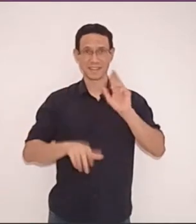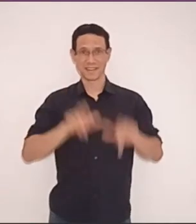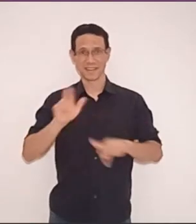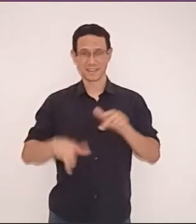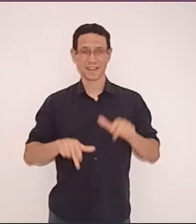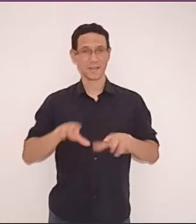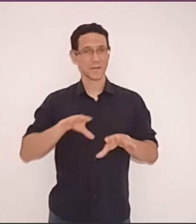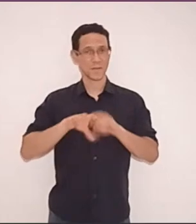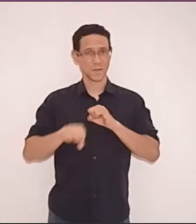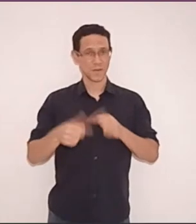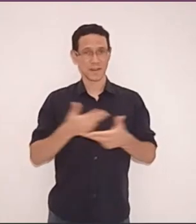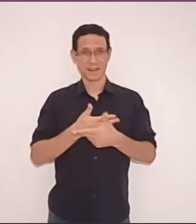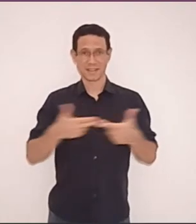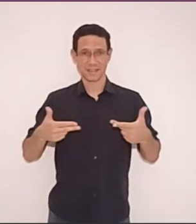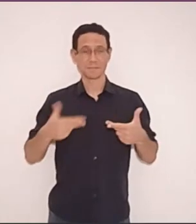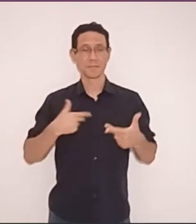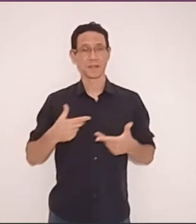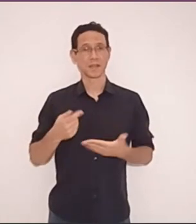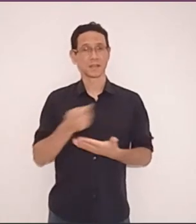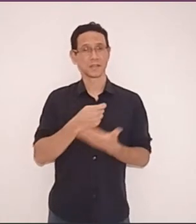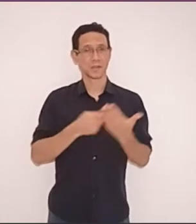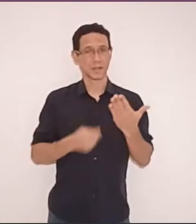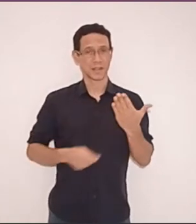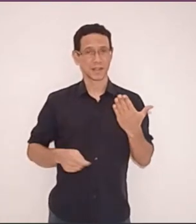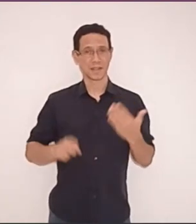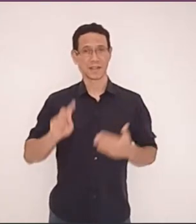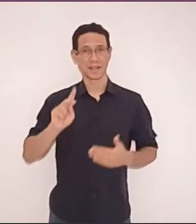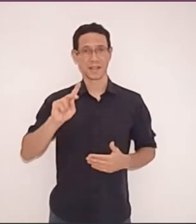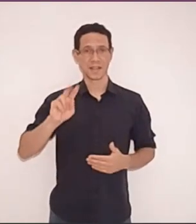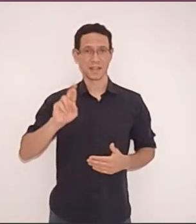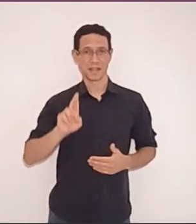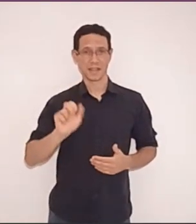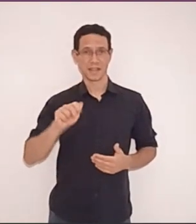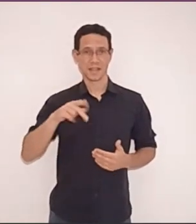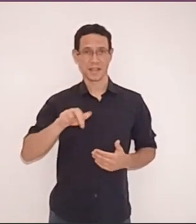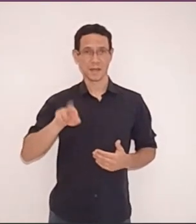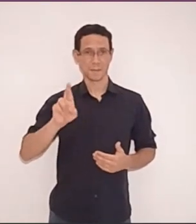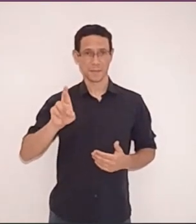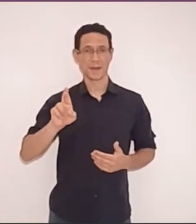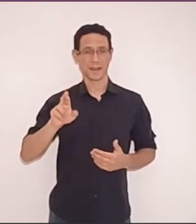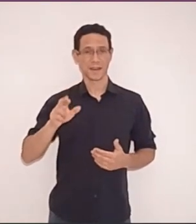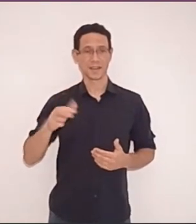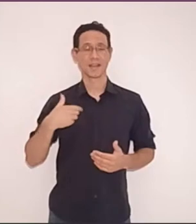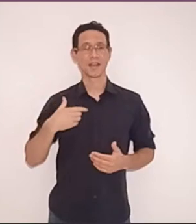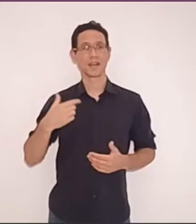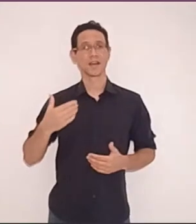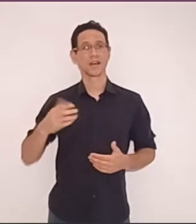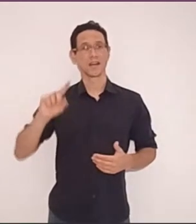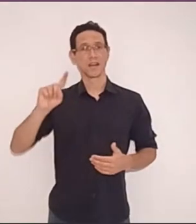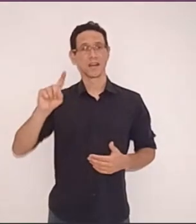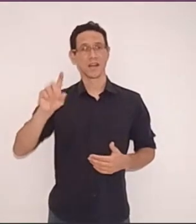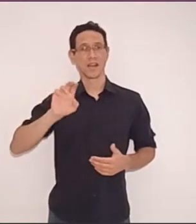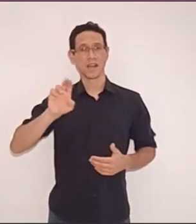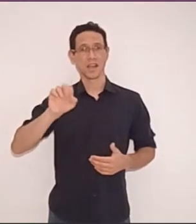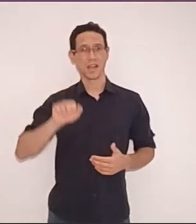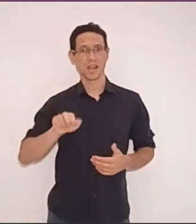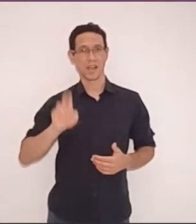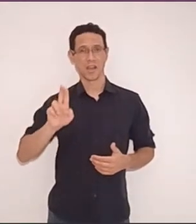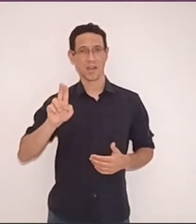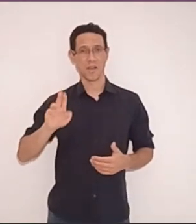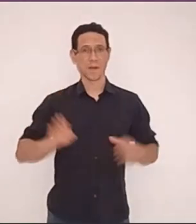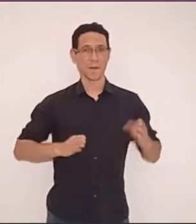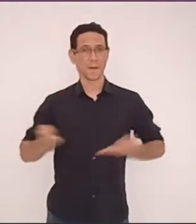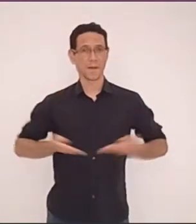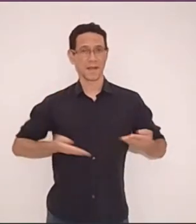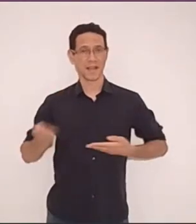Formação escritora rapper criador e gestora do projeto eu empregada doméstica que começou com